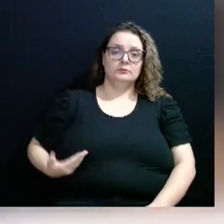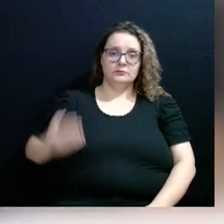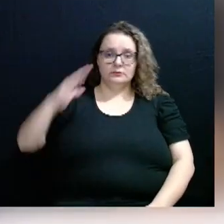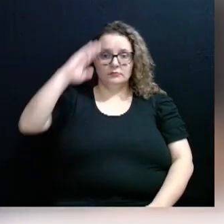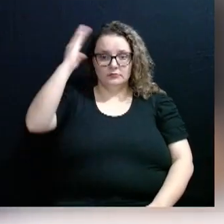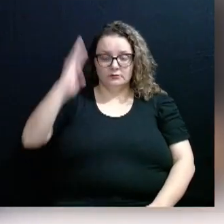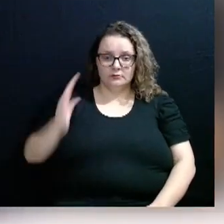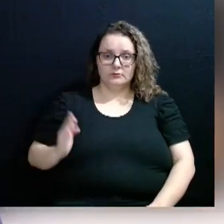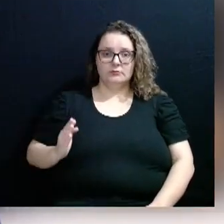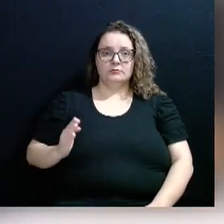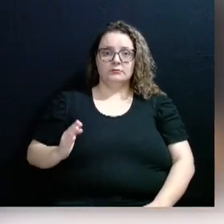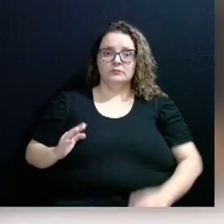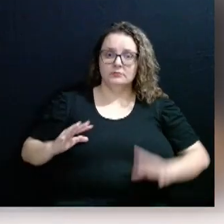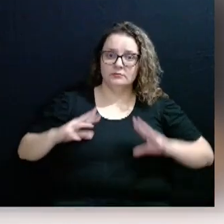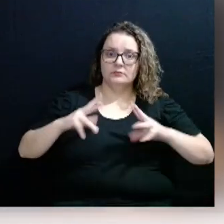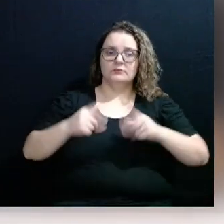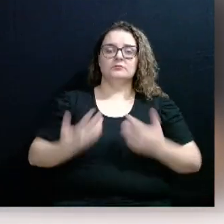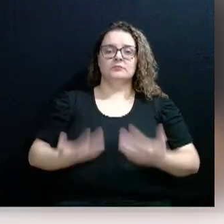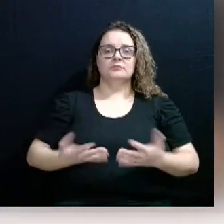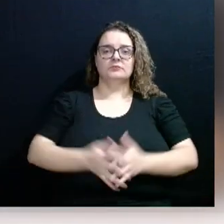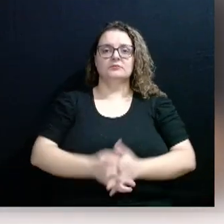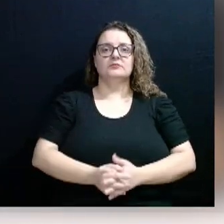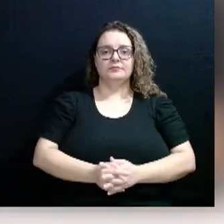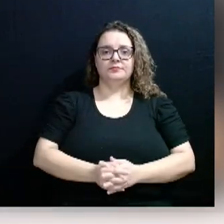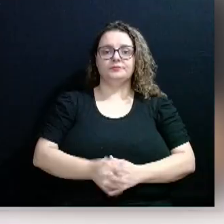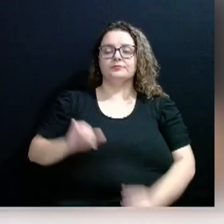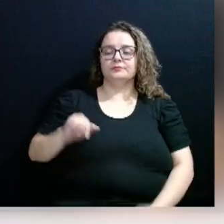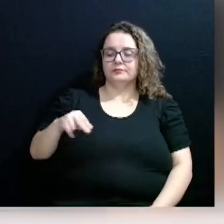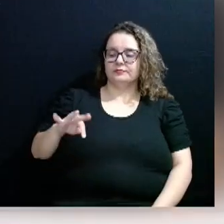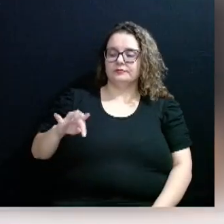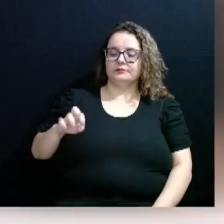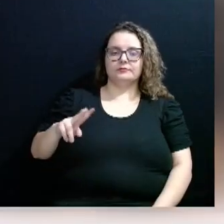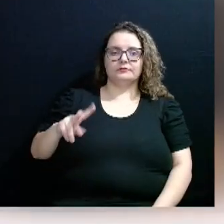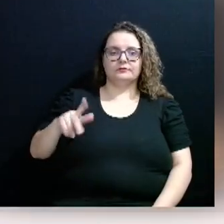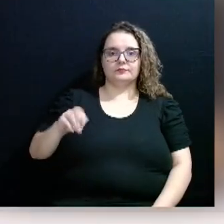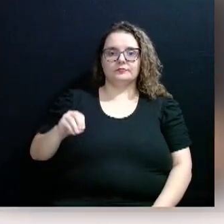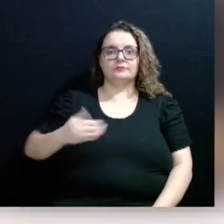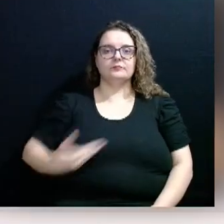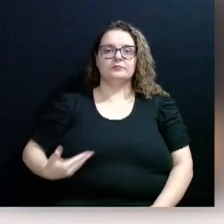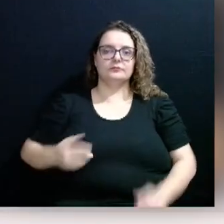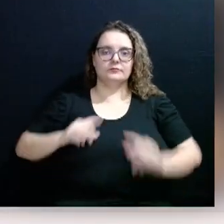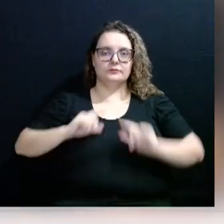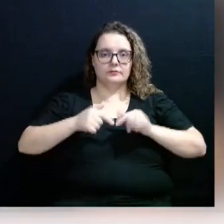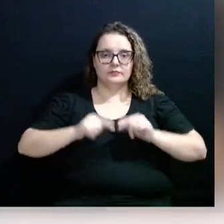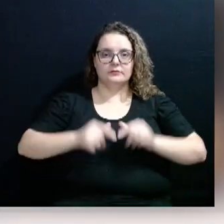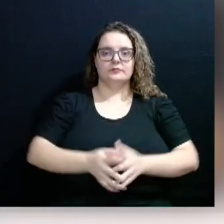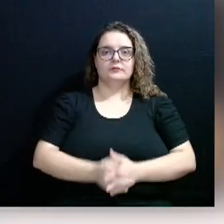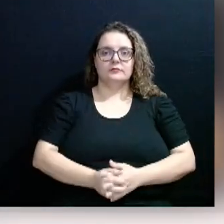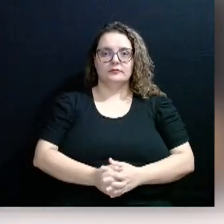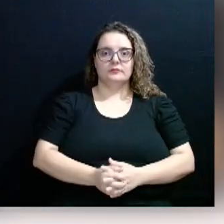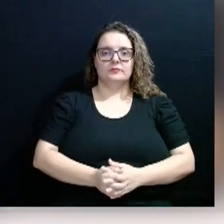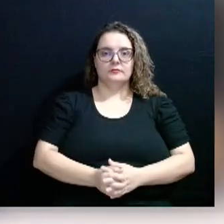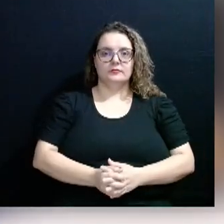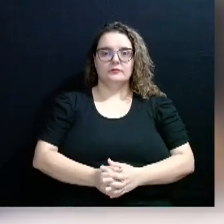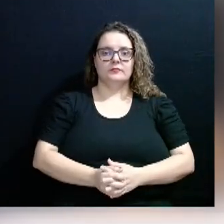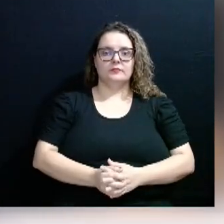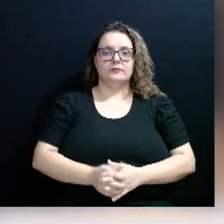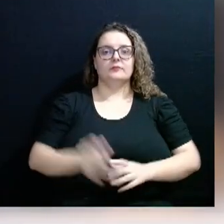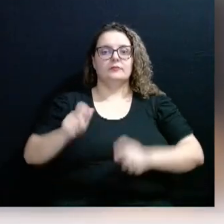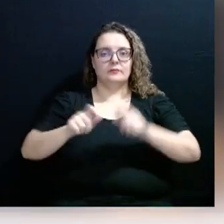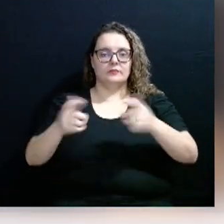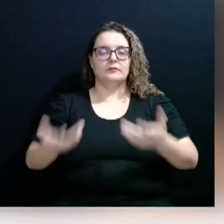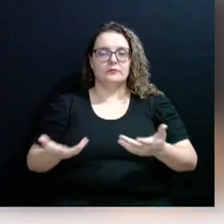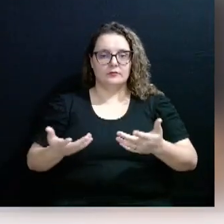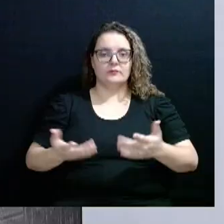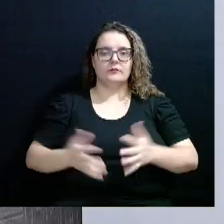sua intervenção junto ao governo de Israel para que mantenha a vida e a segurança dessas pessoas que estão lá cumprindo essa